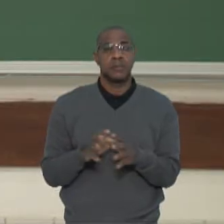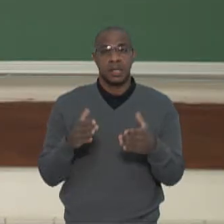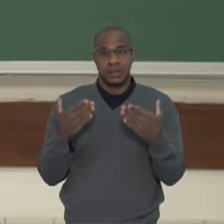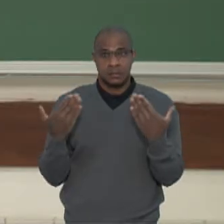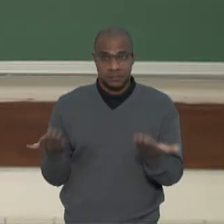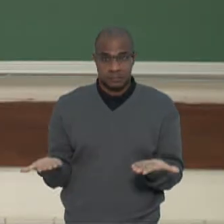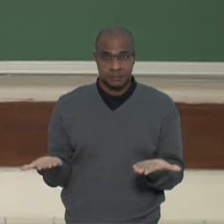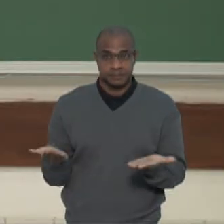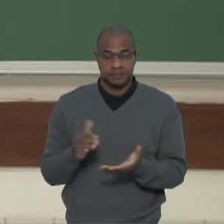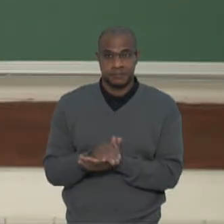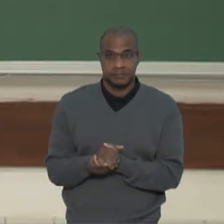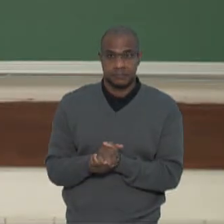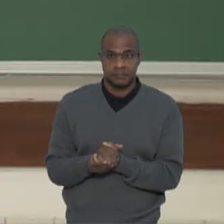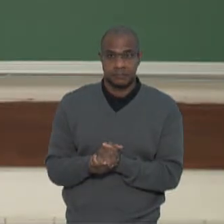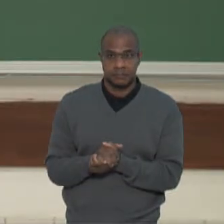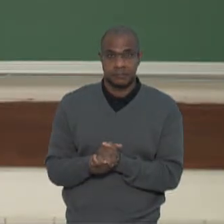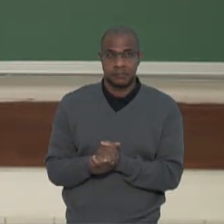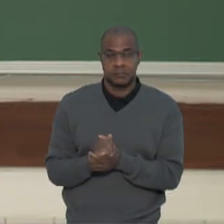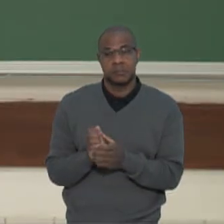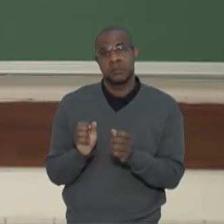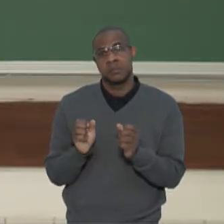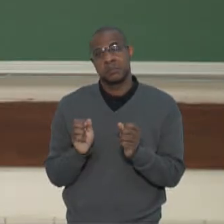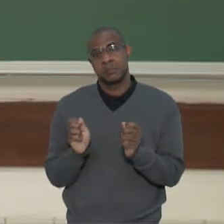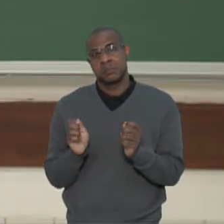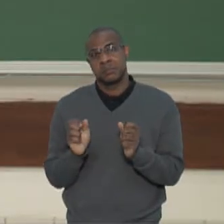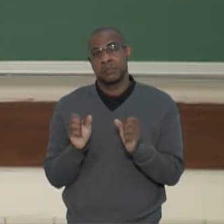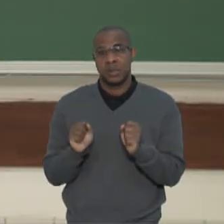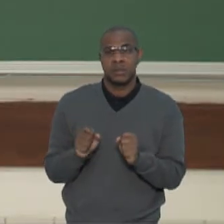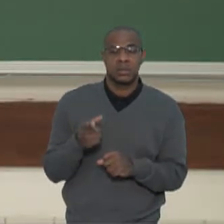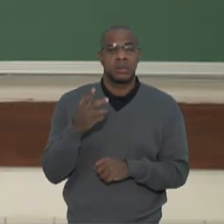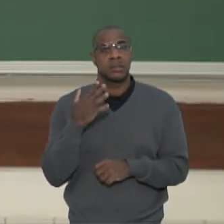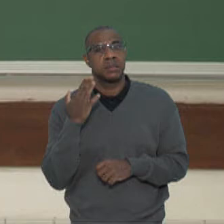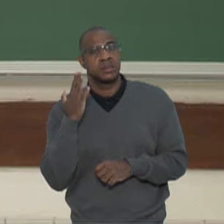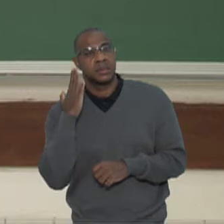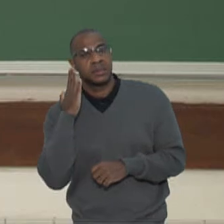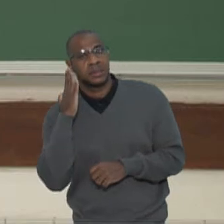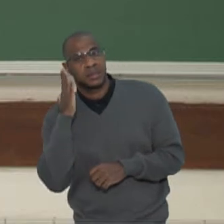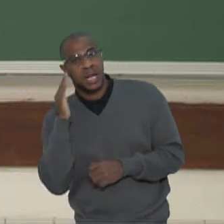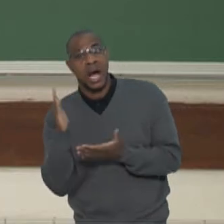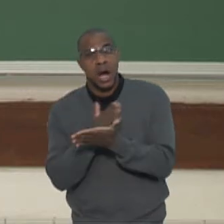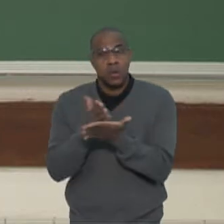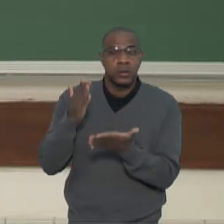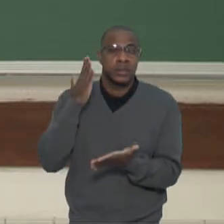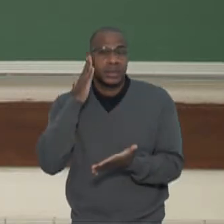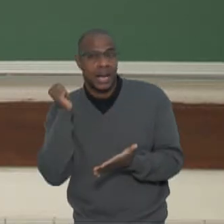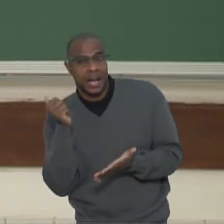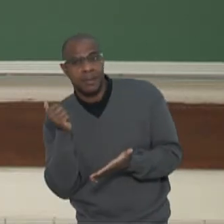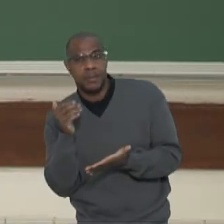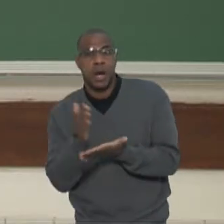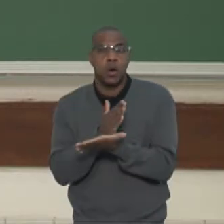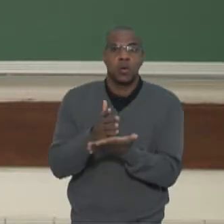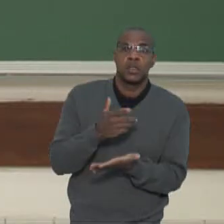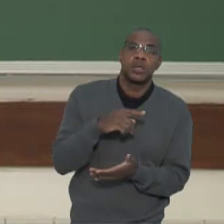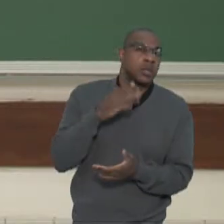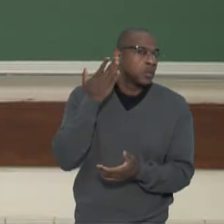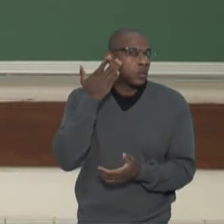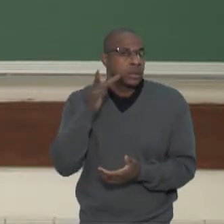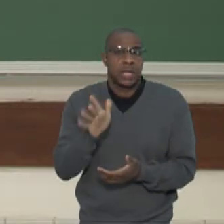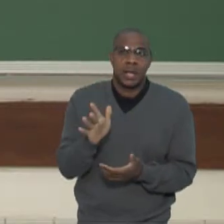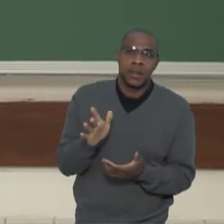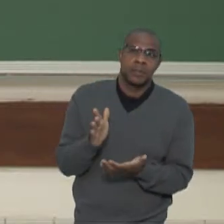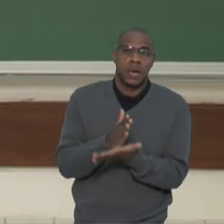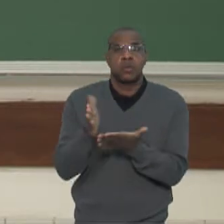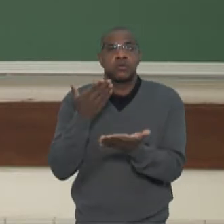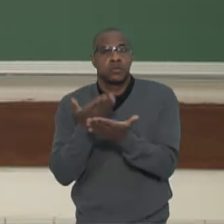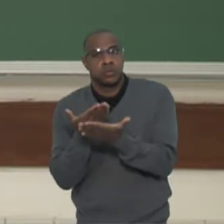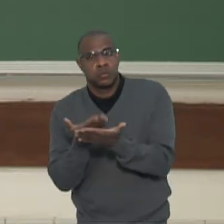Então, pode ser que vocês não saibam ou não tenham se recordado, mas já tenham também estudado isso em